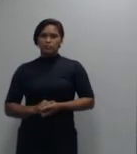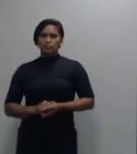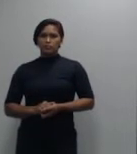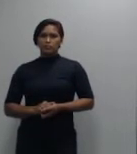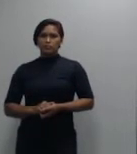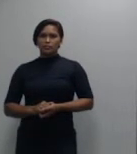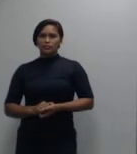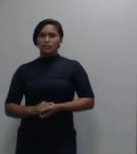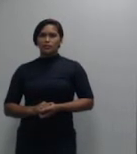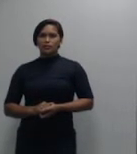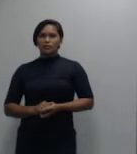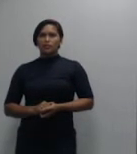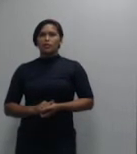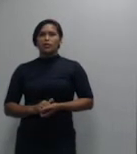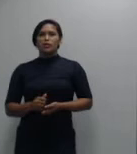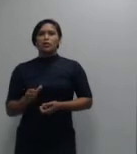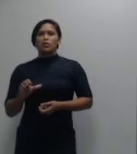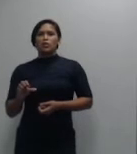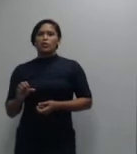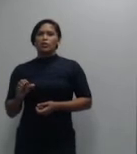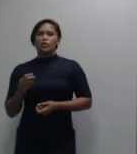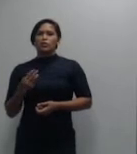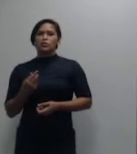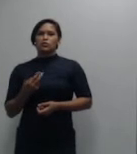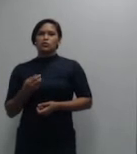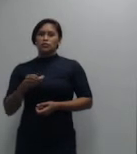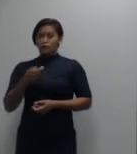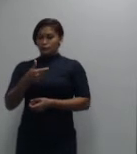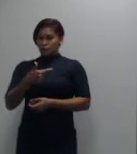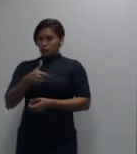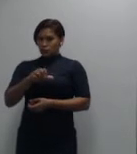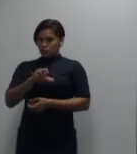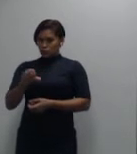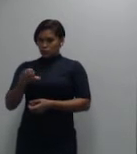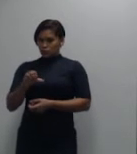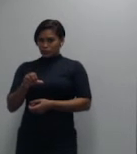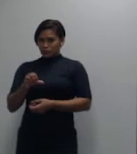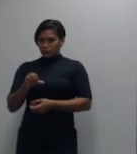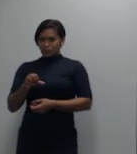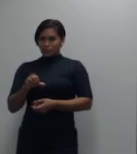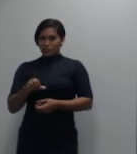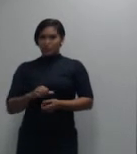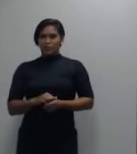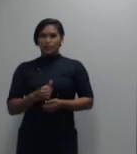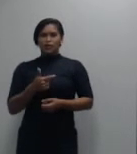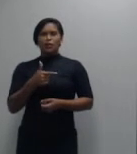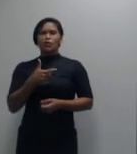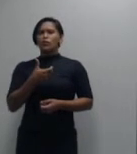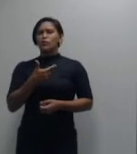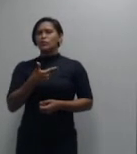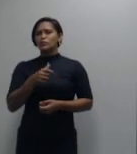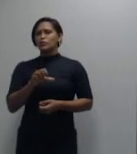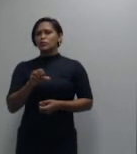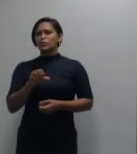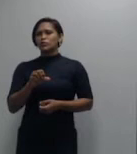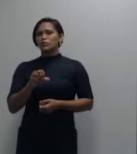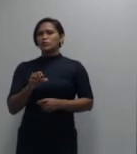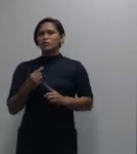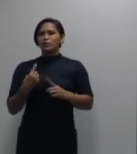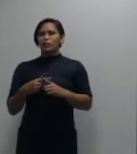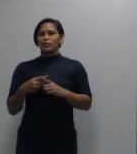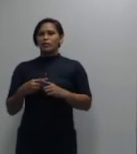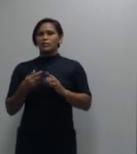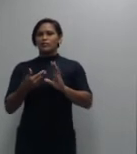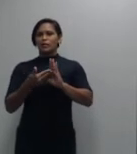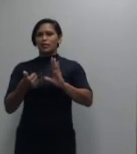a nova 28 Então mostra Cadê o 29 em razão da